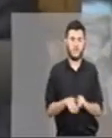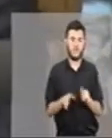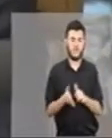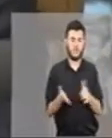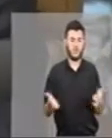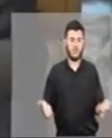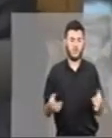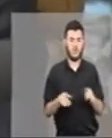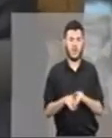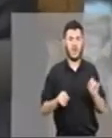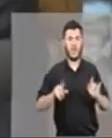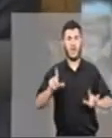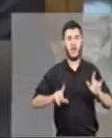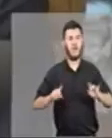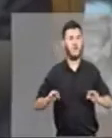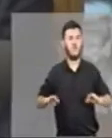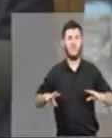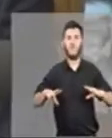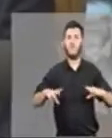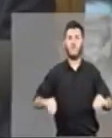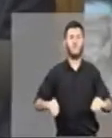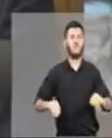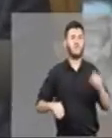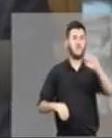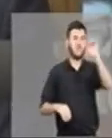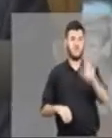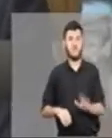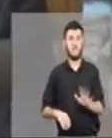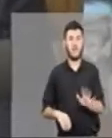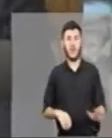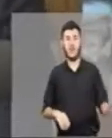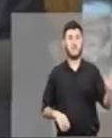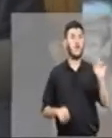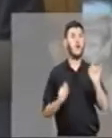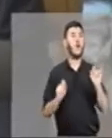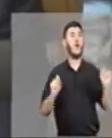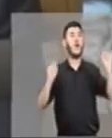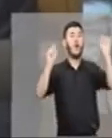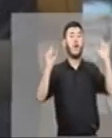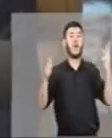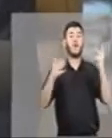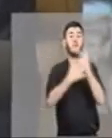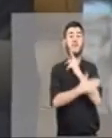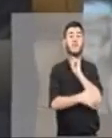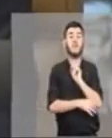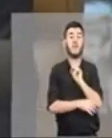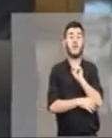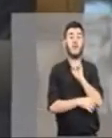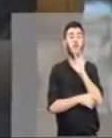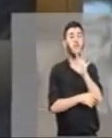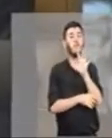do país, fato ocorrido em determinado estado da federação,